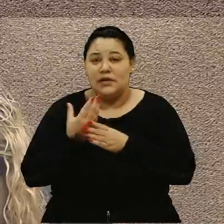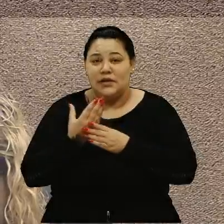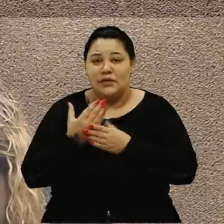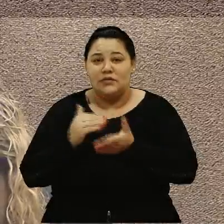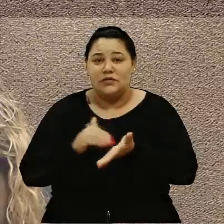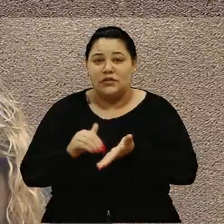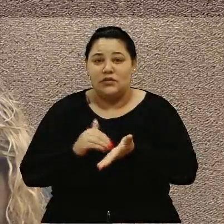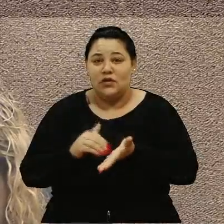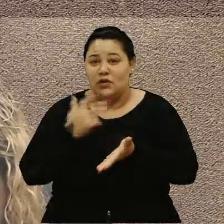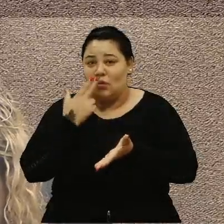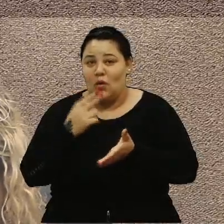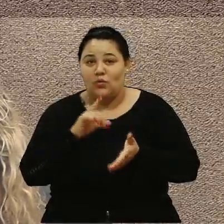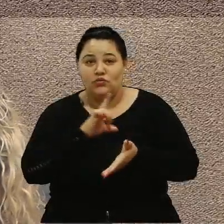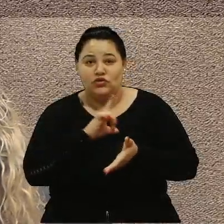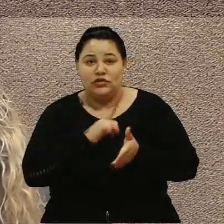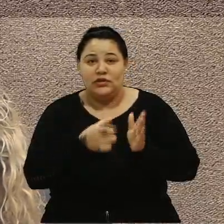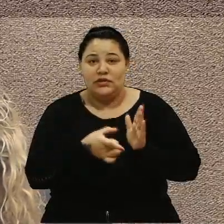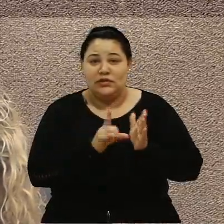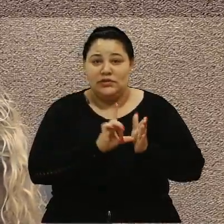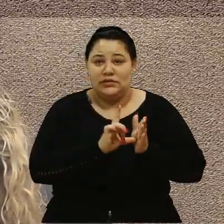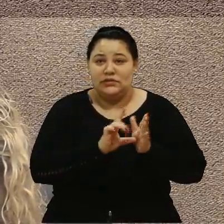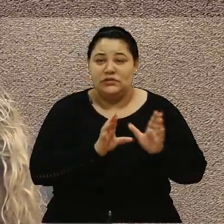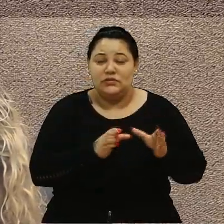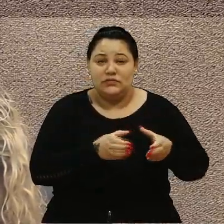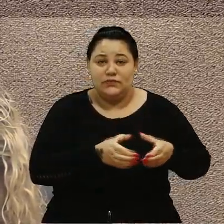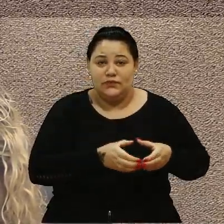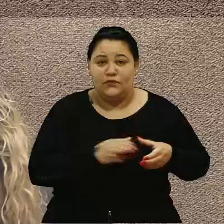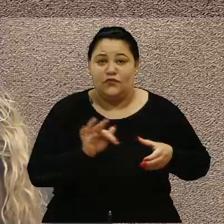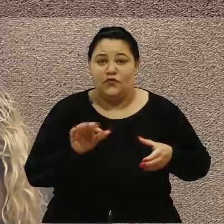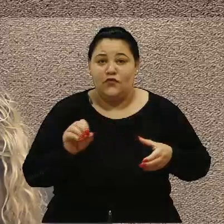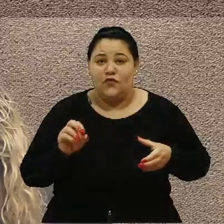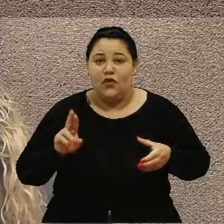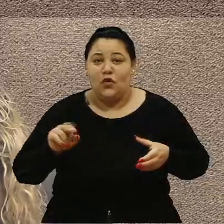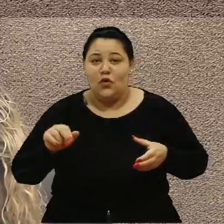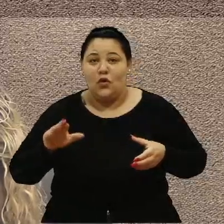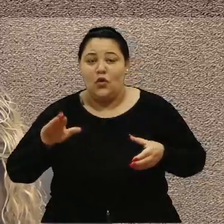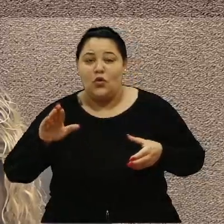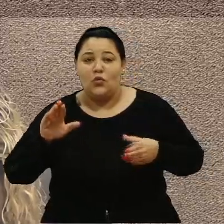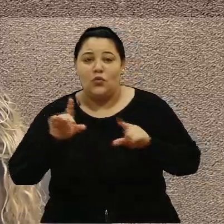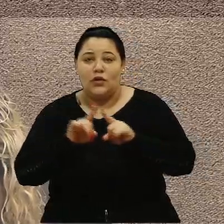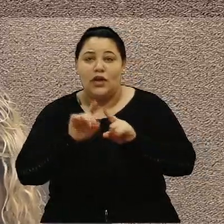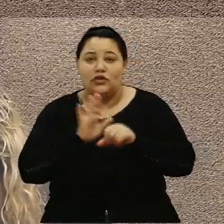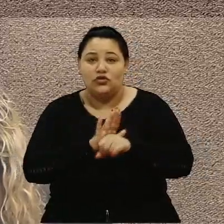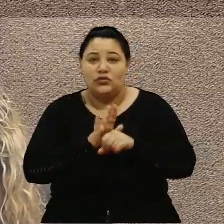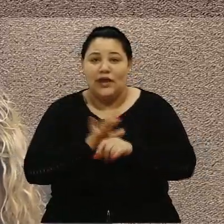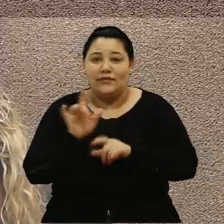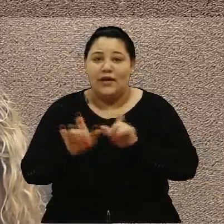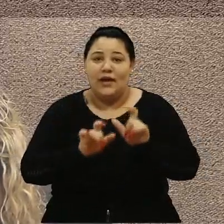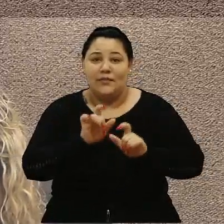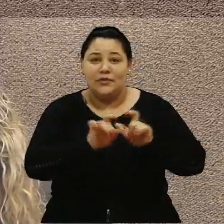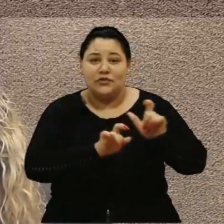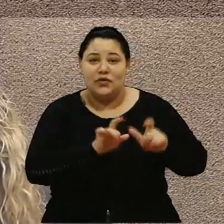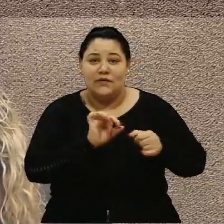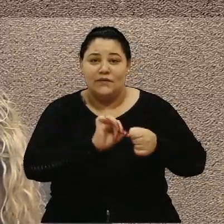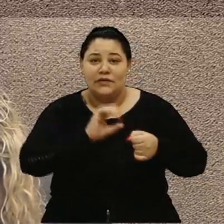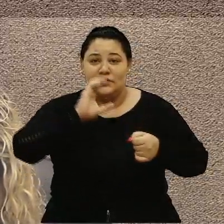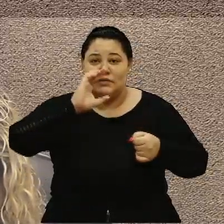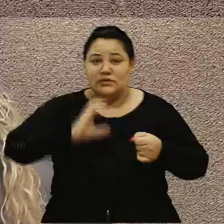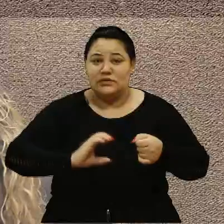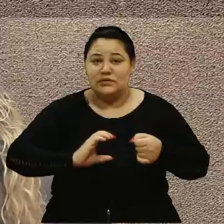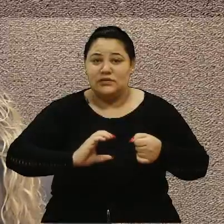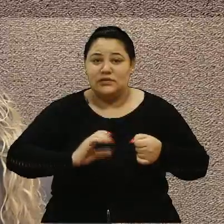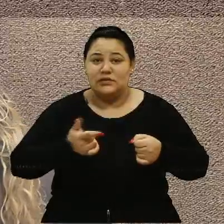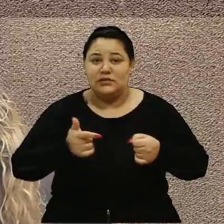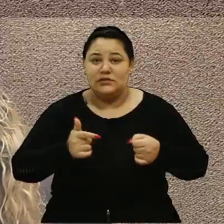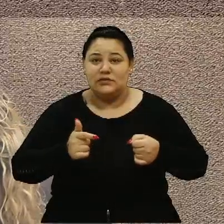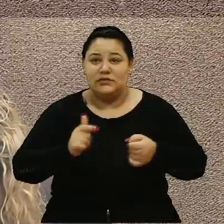tinha antigamente no Fórum de Caxias do Sul, nos anos 90, que ajudava as pessoas a fazer o trâmite da cidadania sem